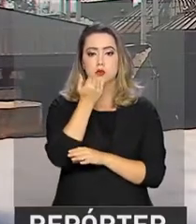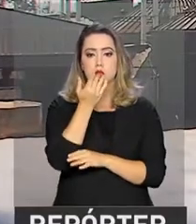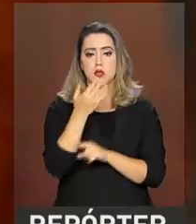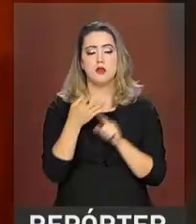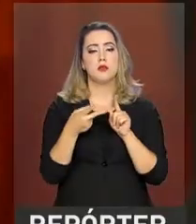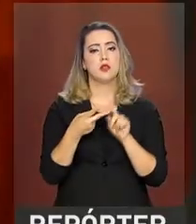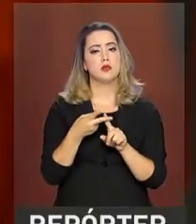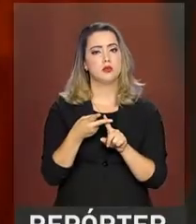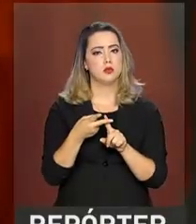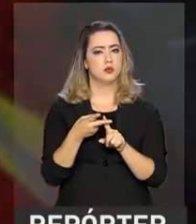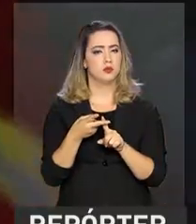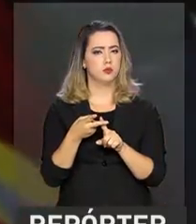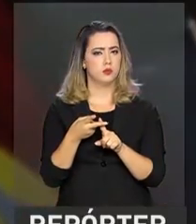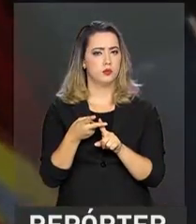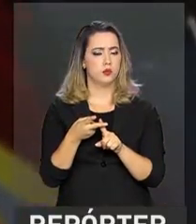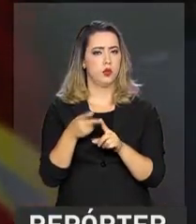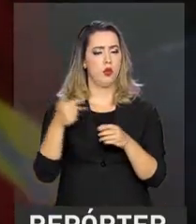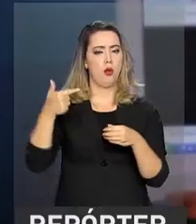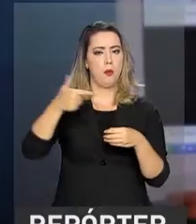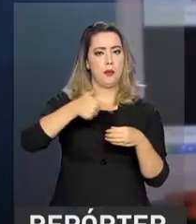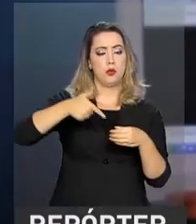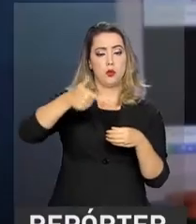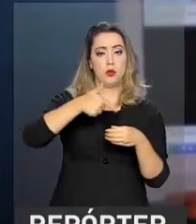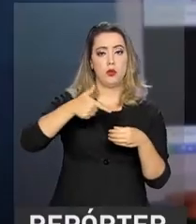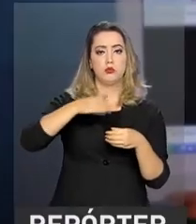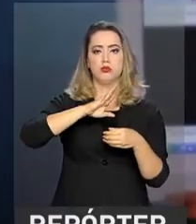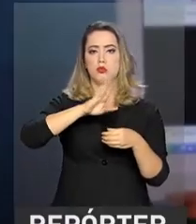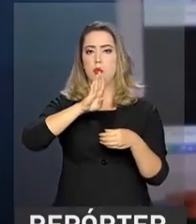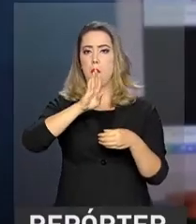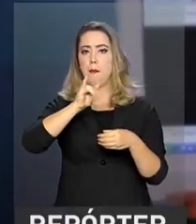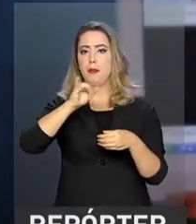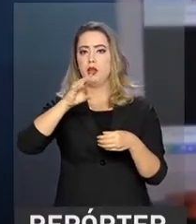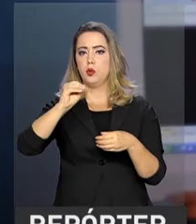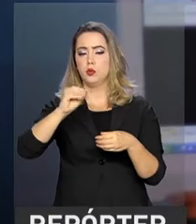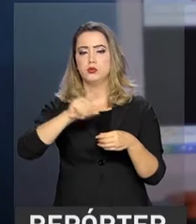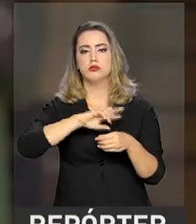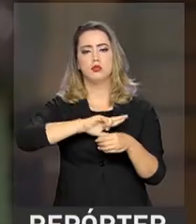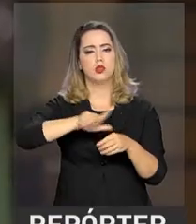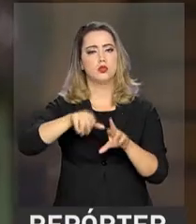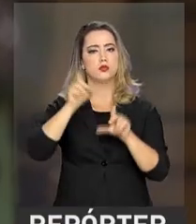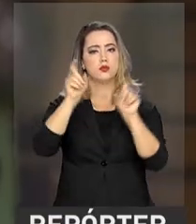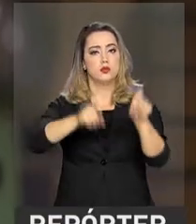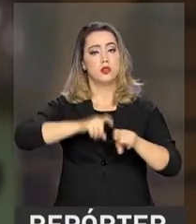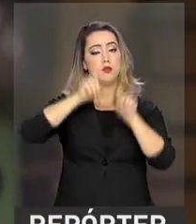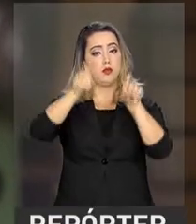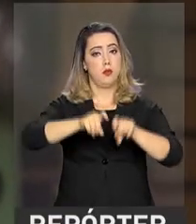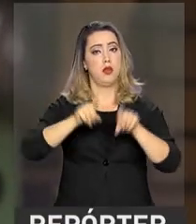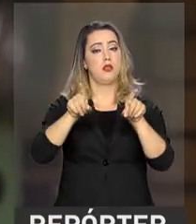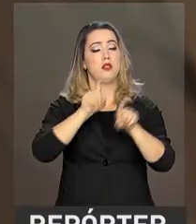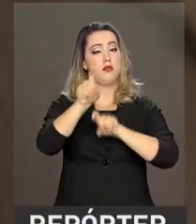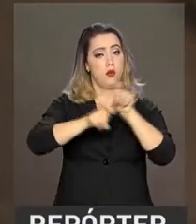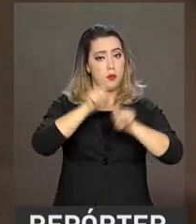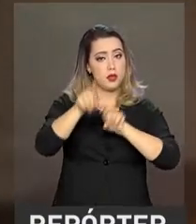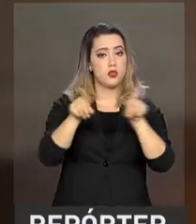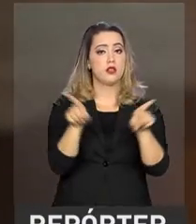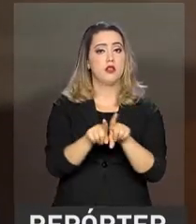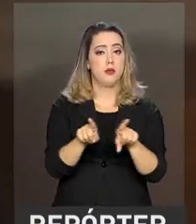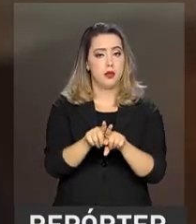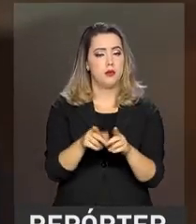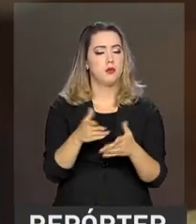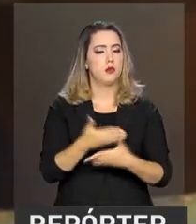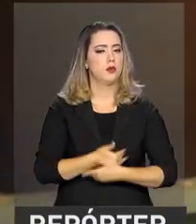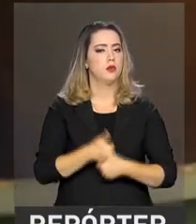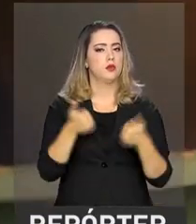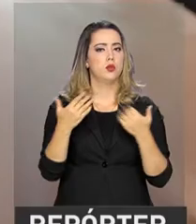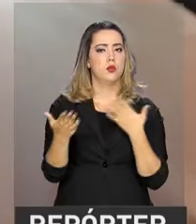produtos derivados do petróleo e biocombustíveis e equipamentos de informática na comparação com agosto a produção registrou